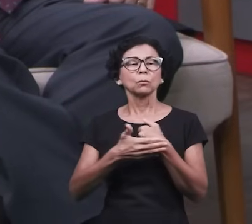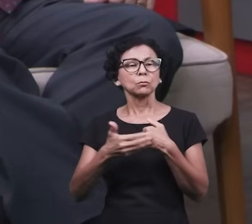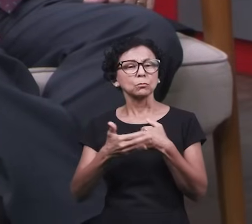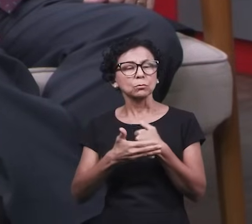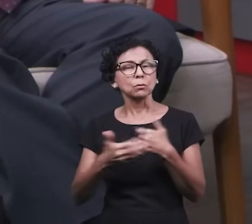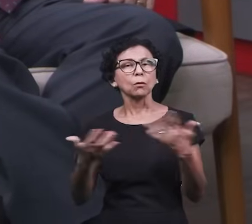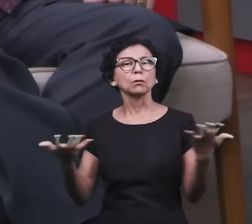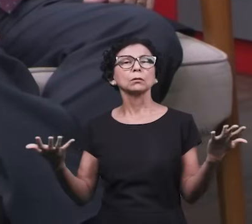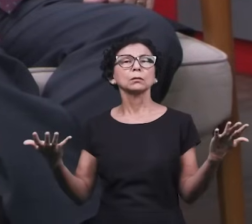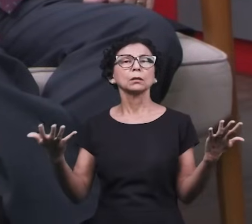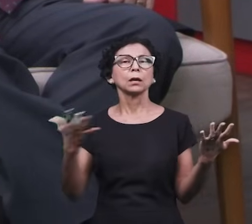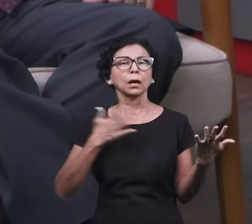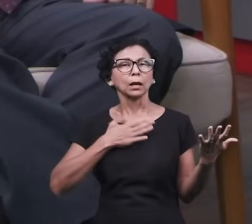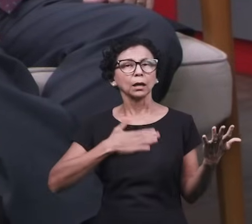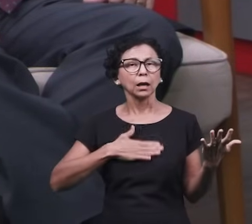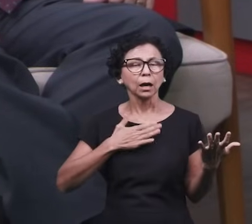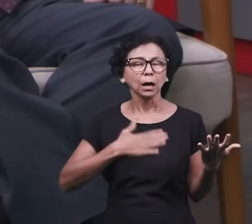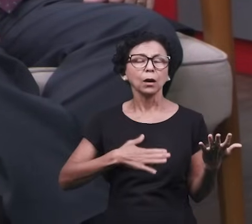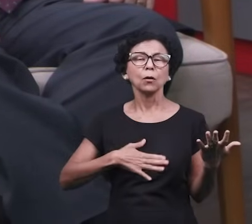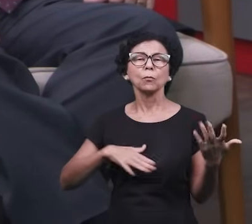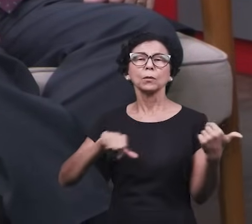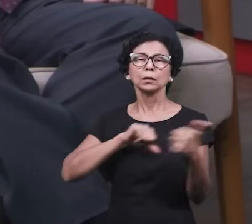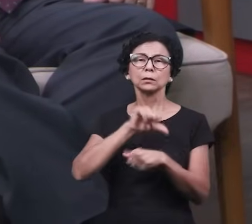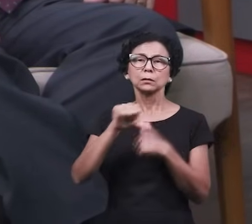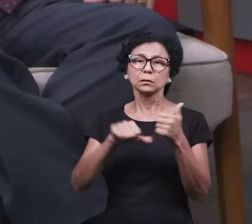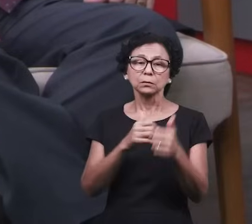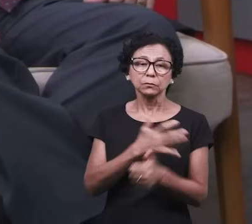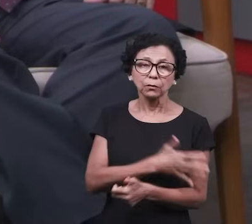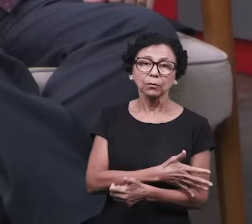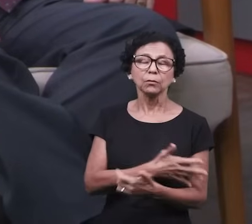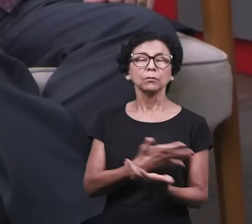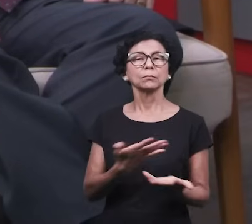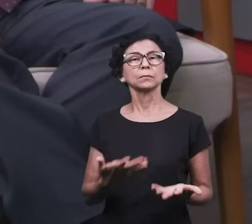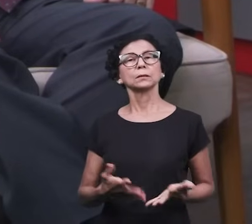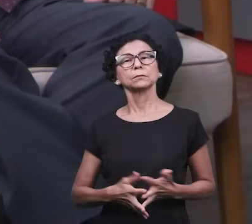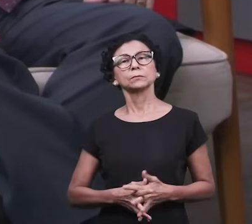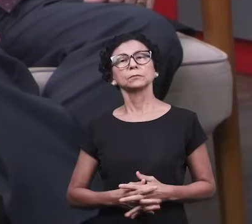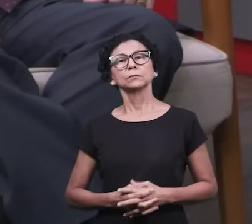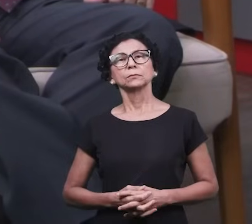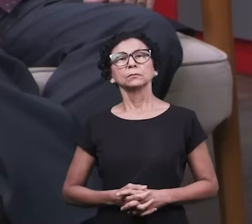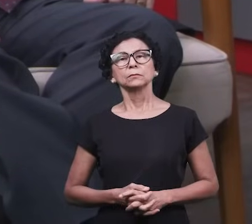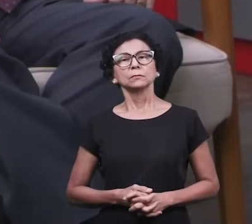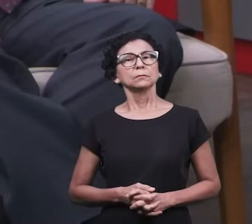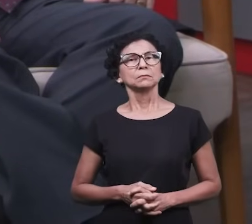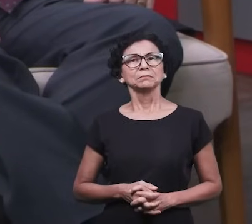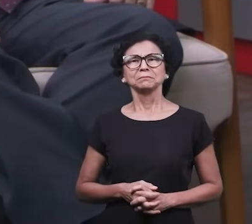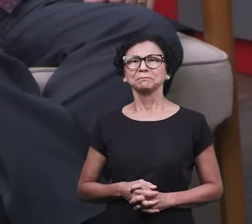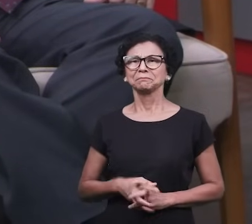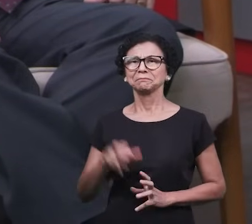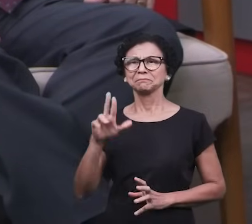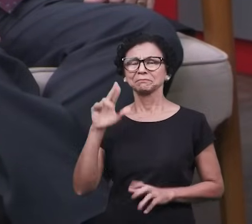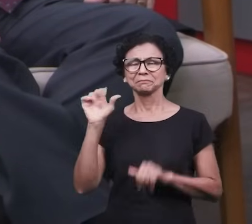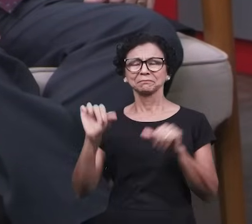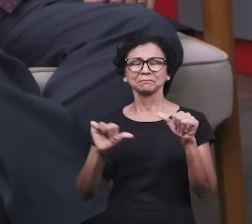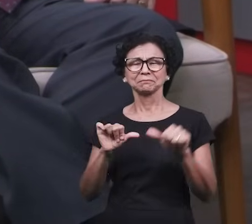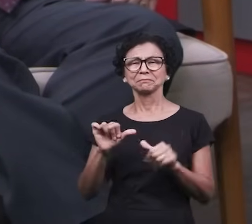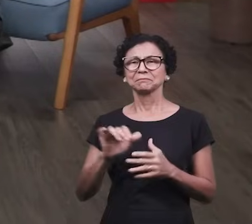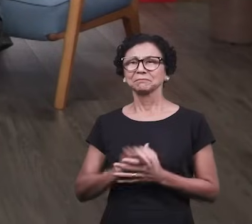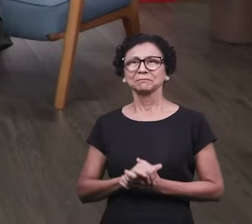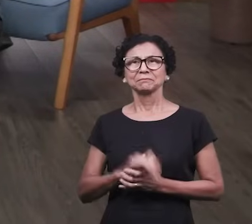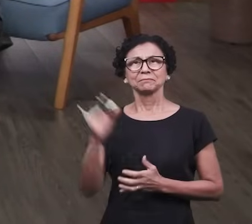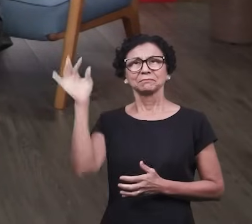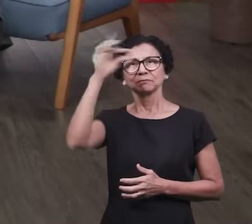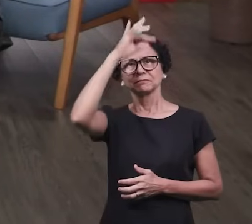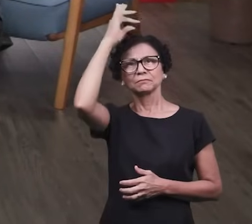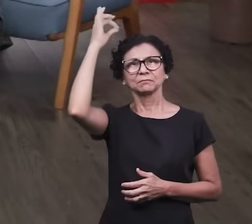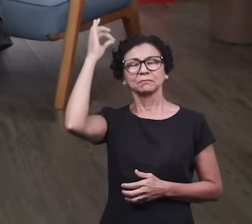alento, ele tem consolo, ele tem renovo, porque ele não muda, o Espírito Santo é o mesmo. E